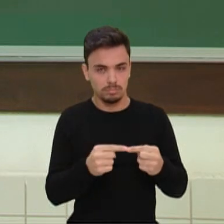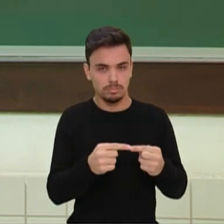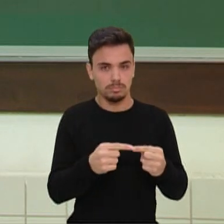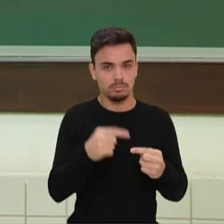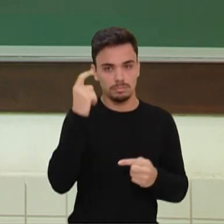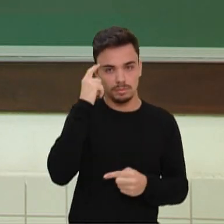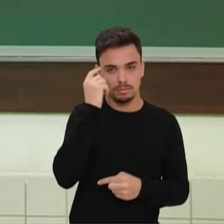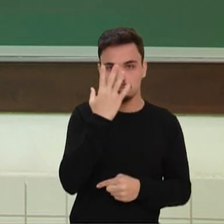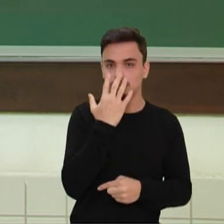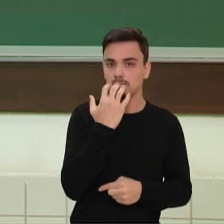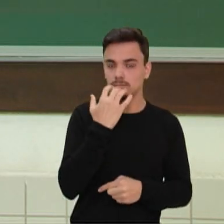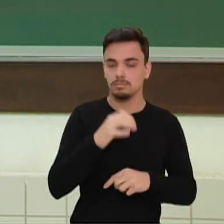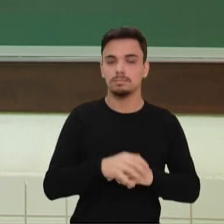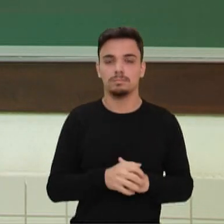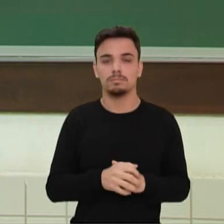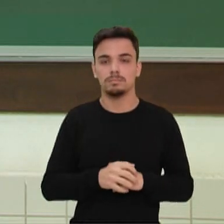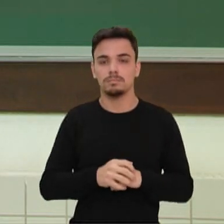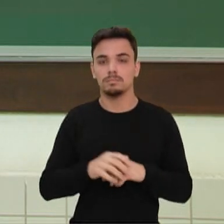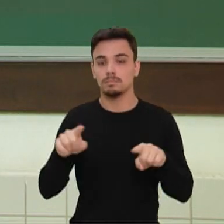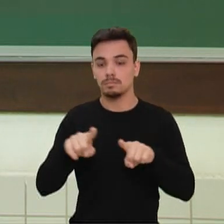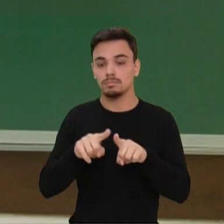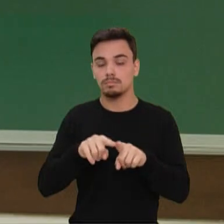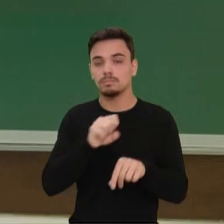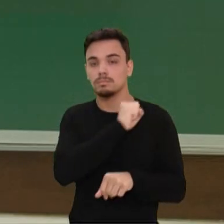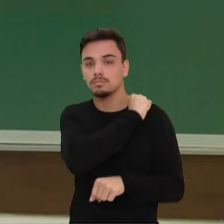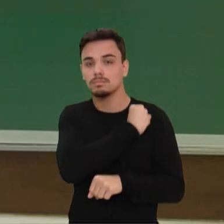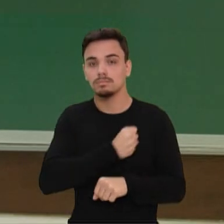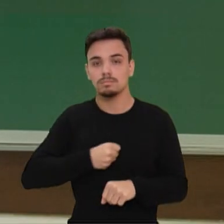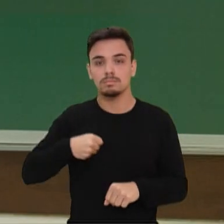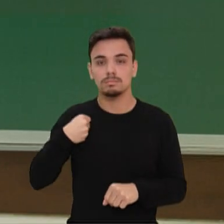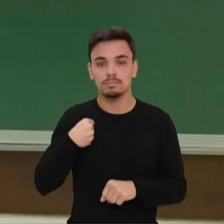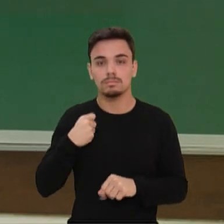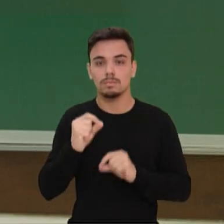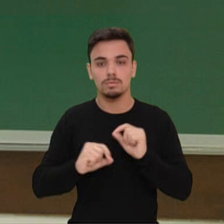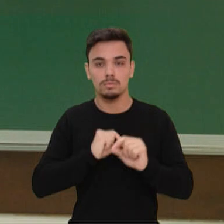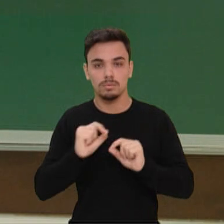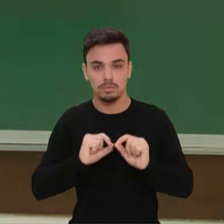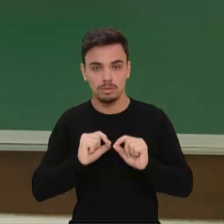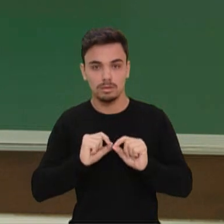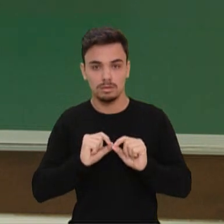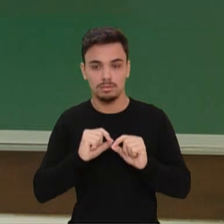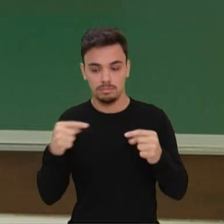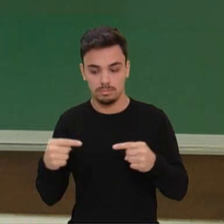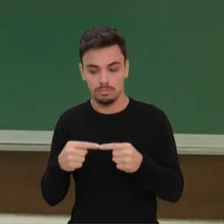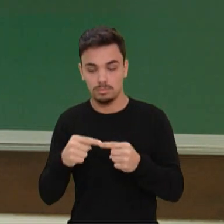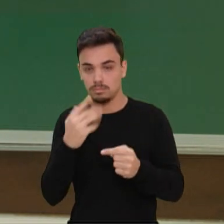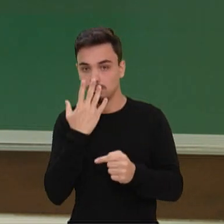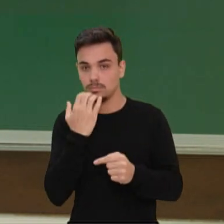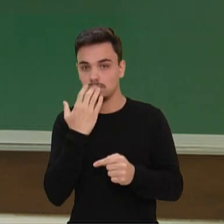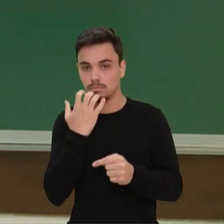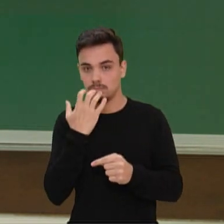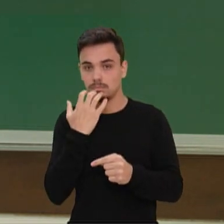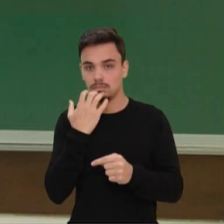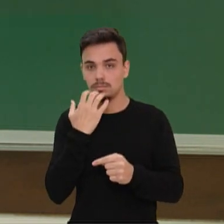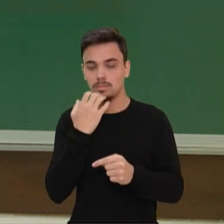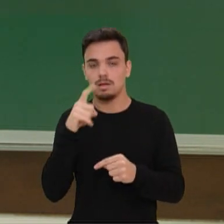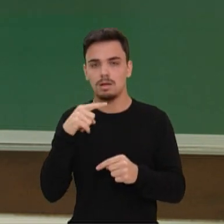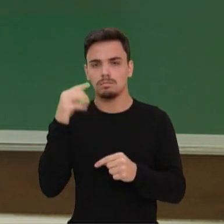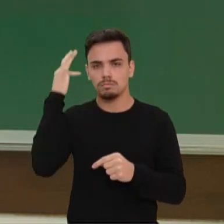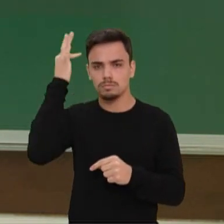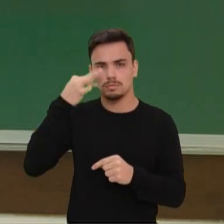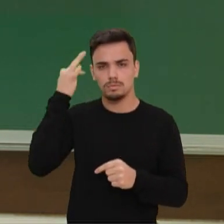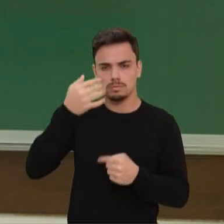arte trágica. E o Sócrates, de acordo com Nietzsche, foi o filósofo que combateu